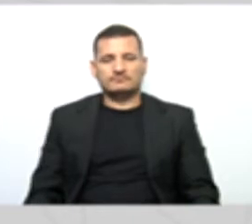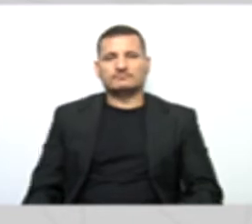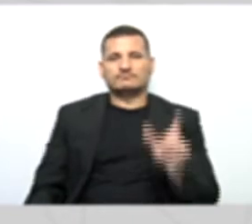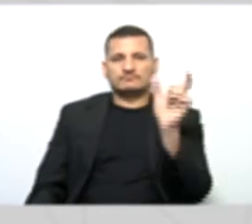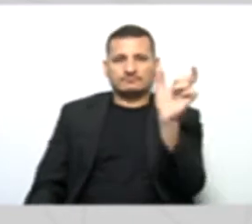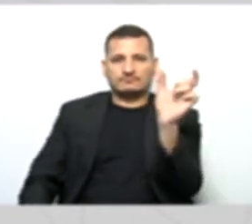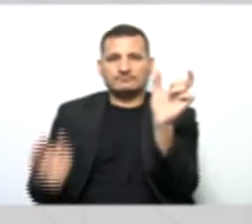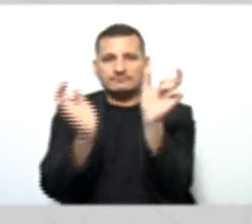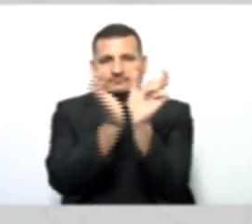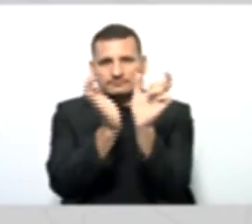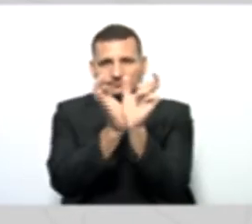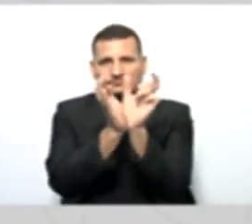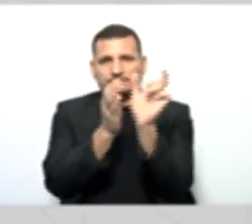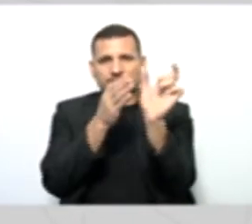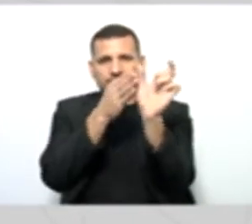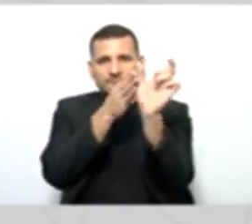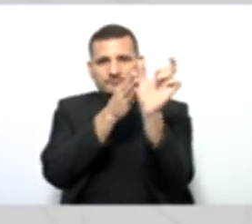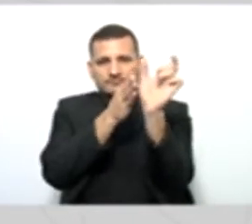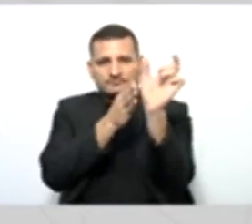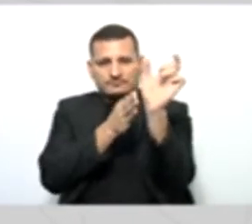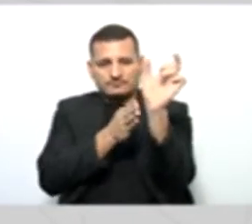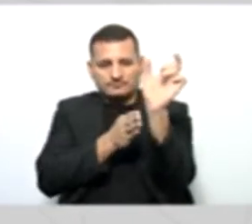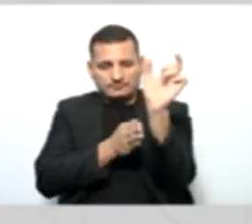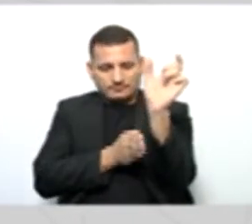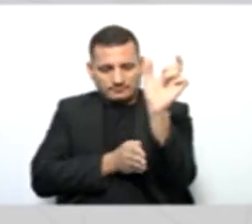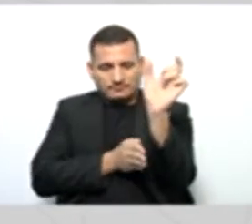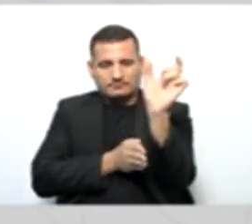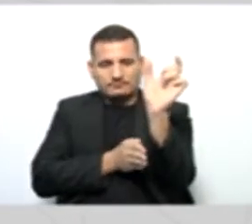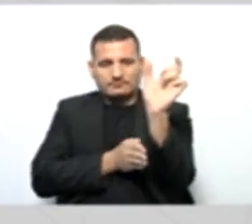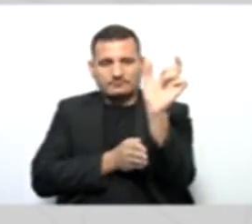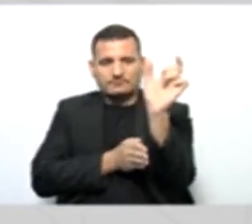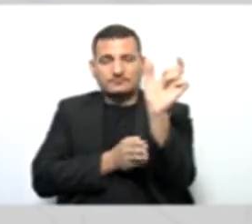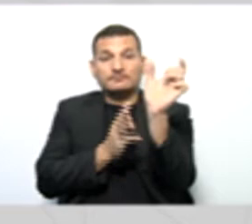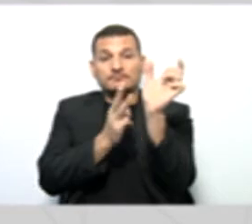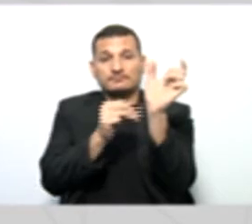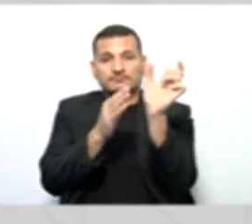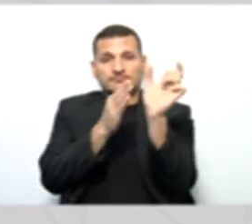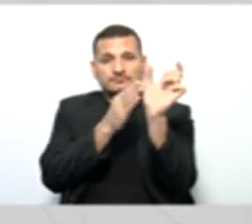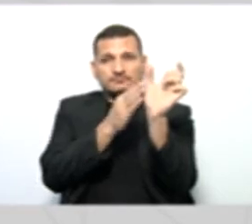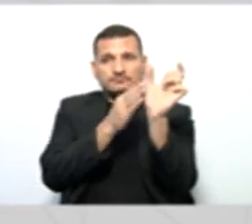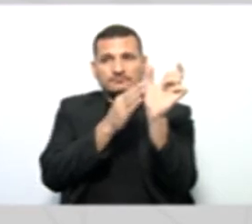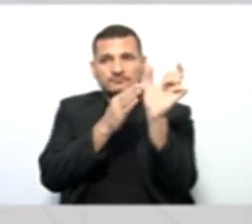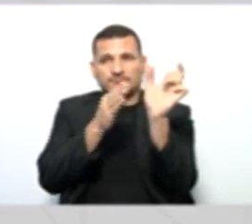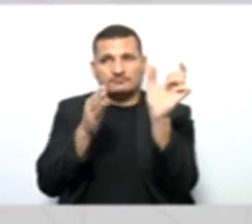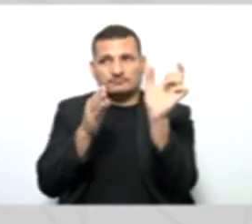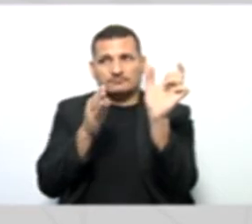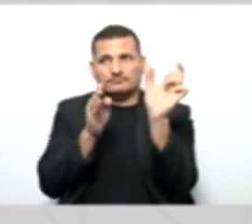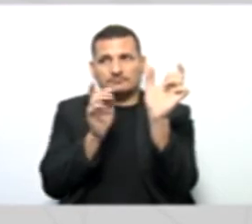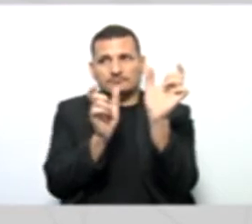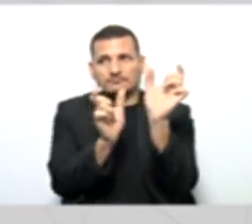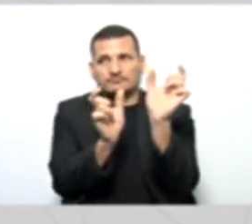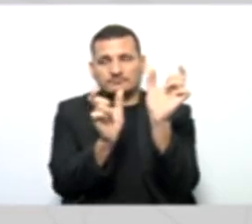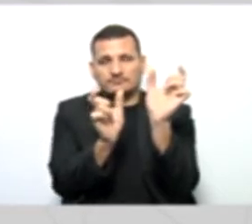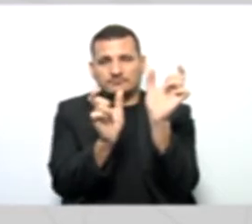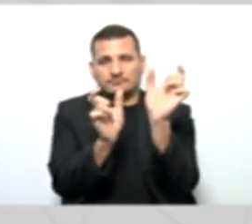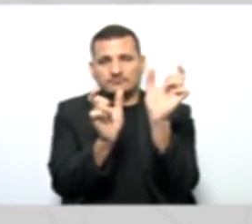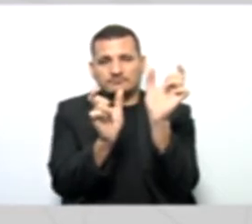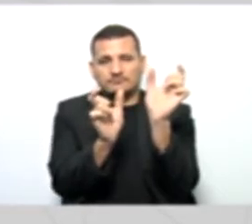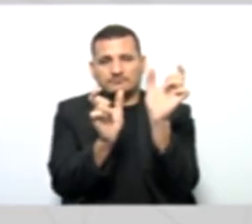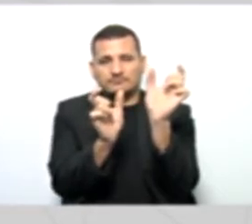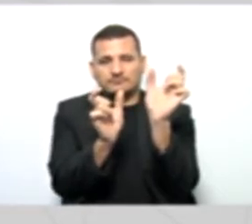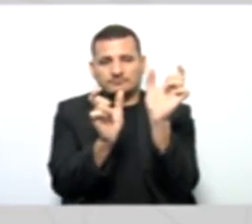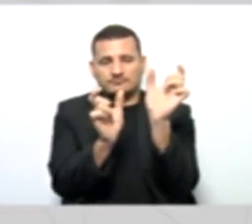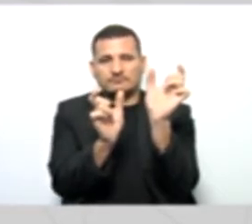aqui. Os métodos já estão nessa linha. Tanto o método